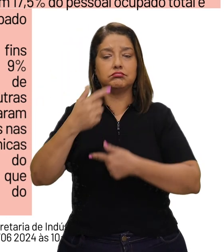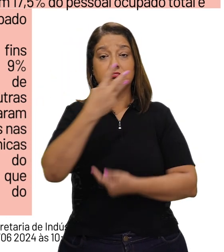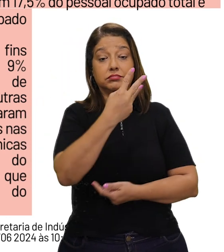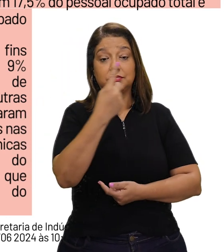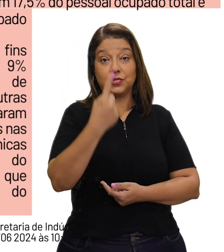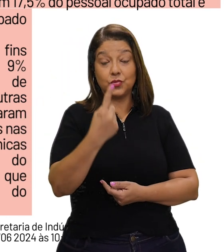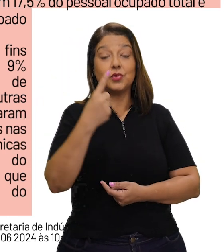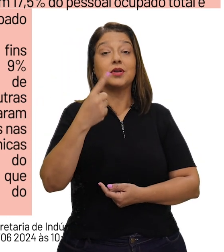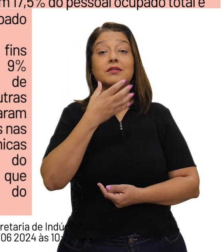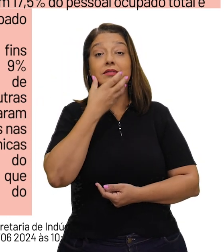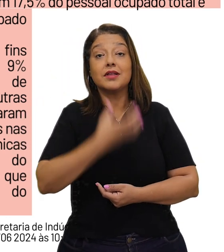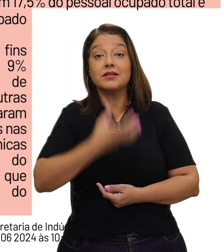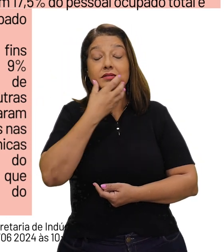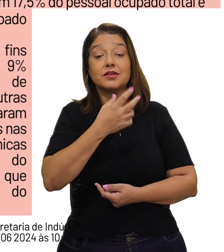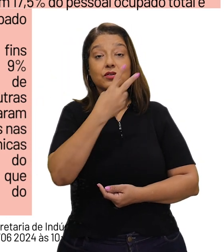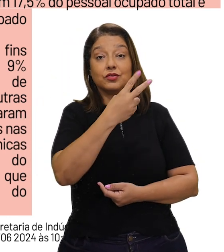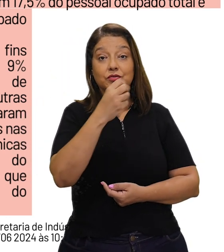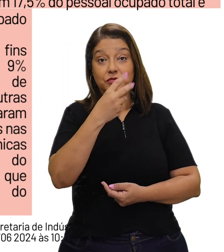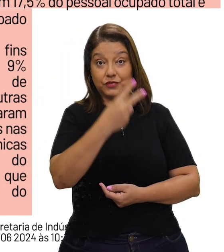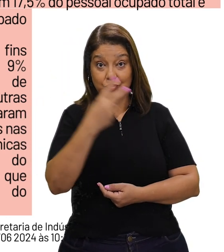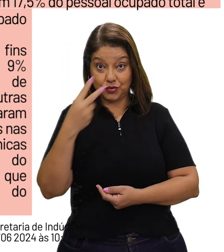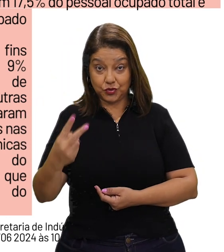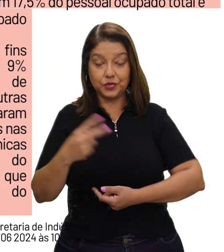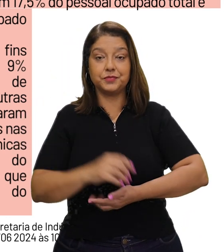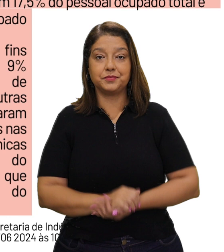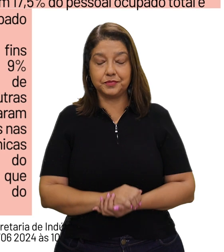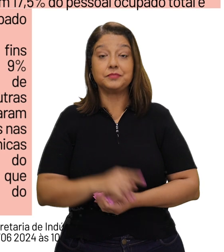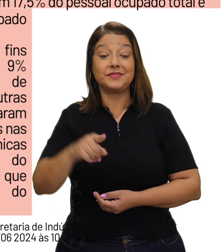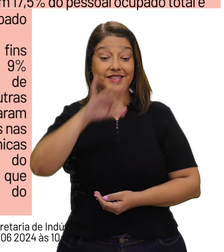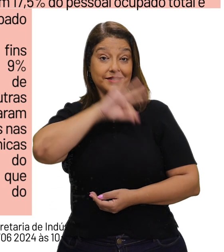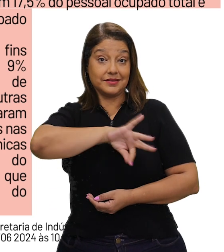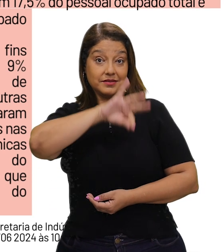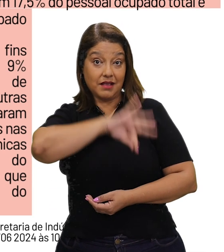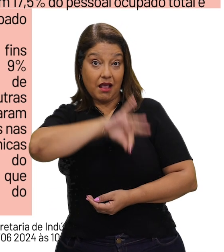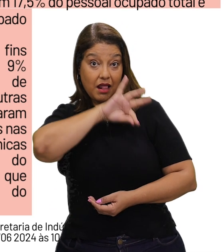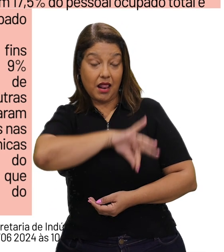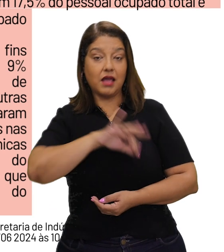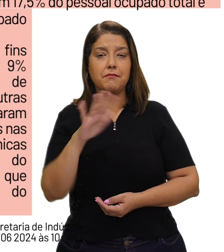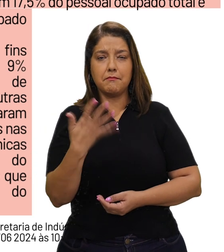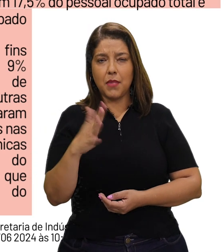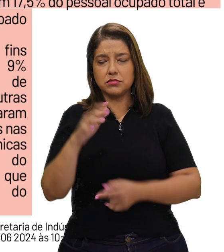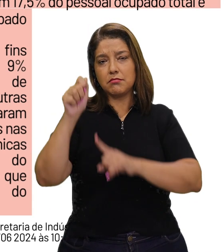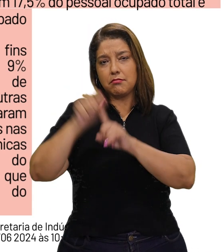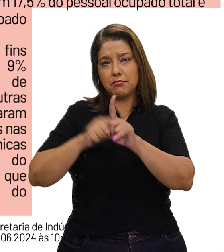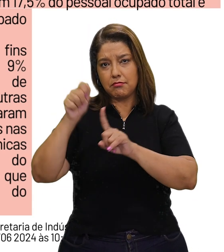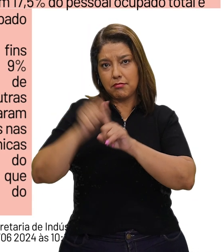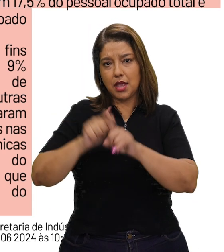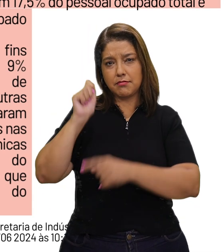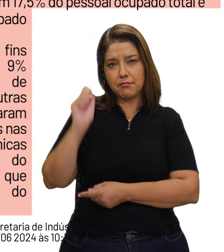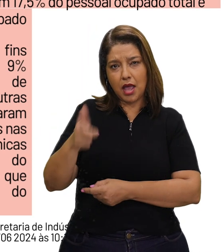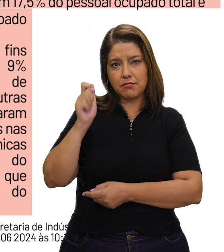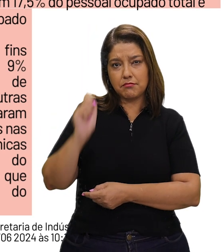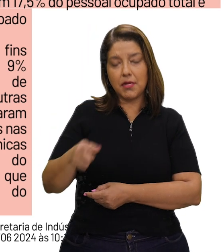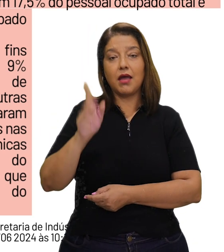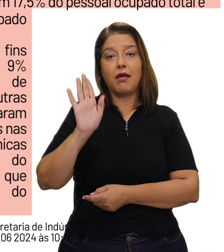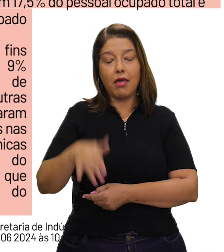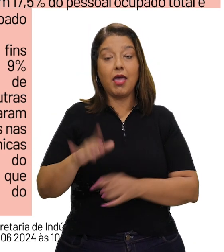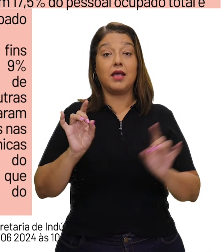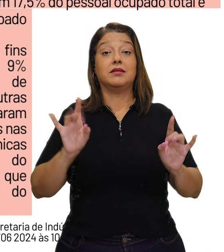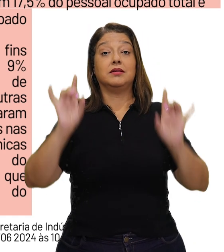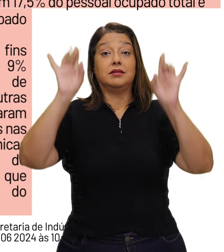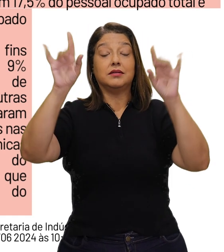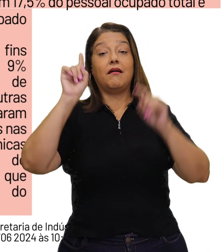de 2022. Já em relação ao salário médio mensal, destaca-se o município